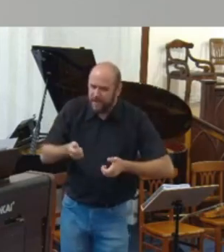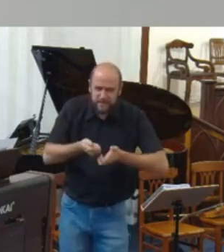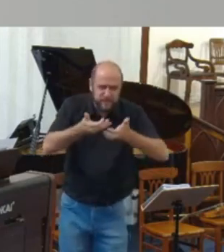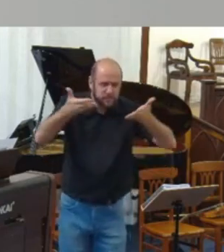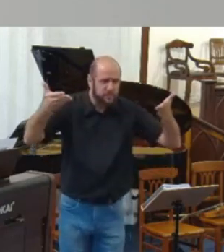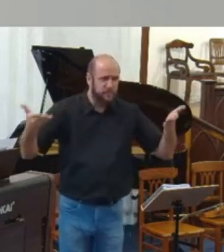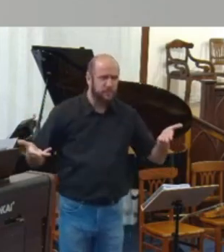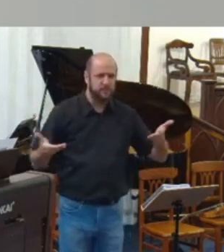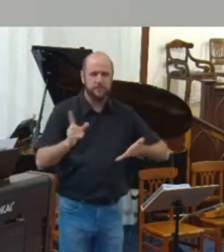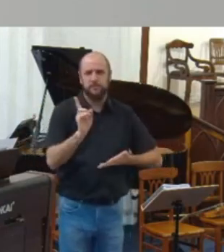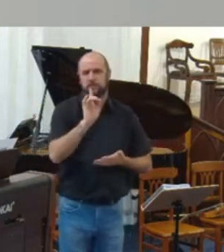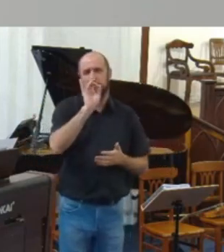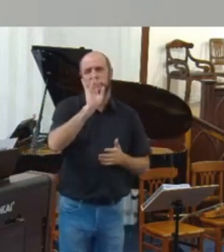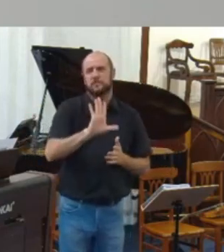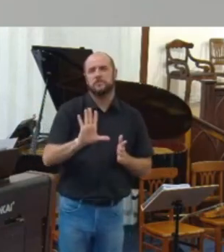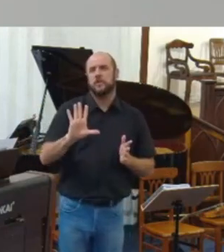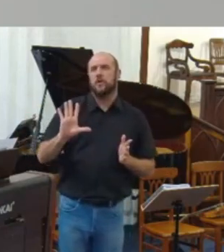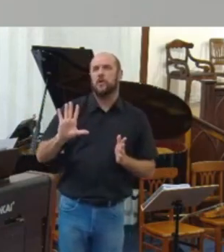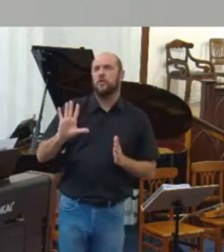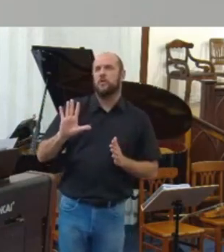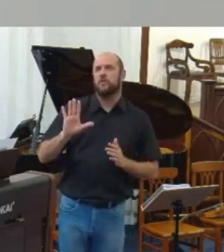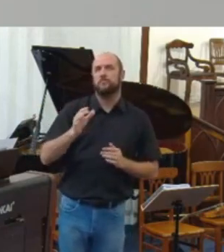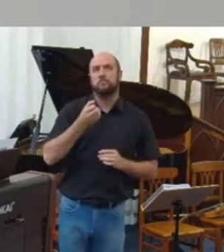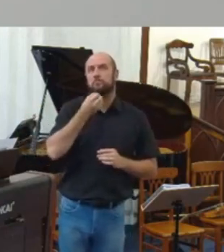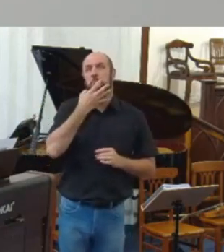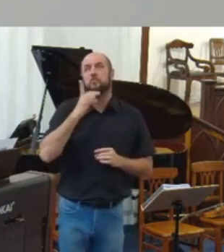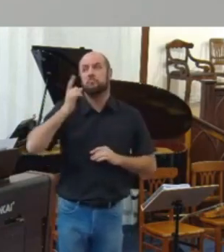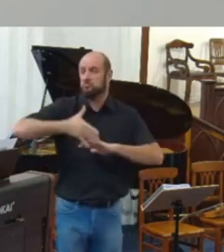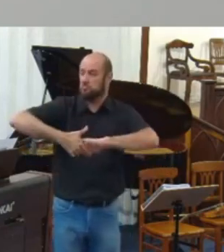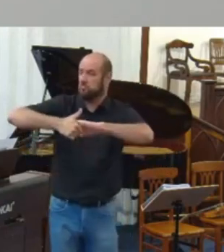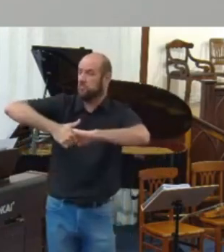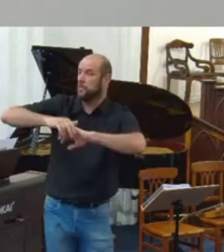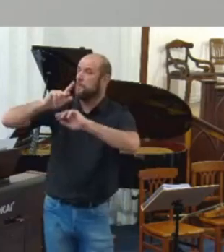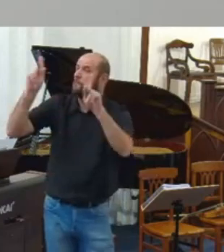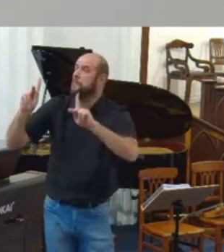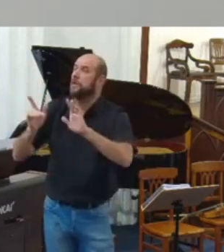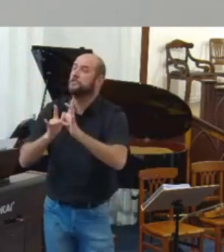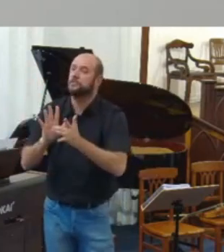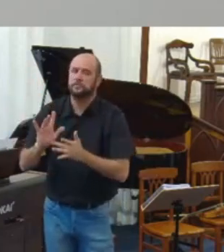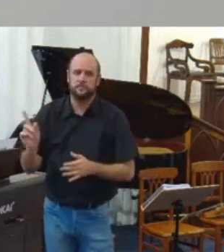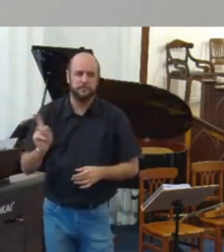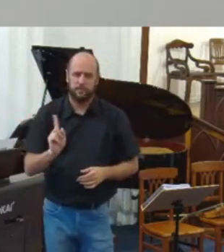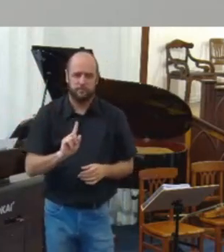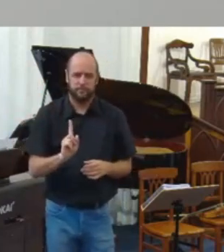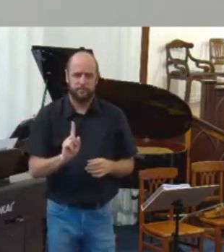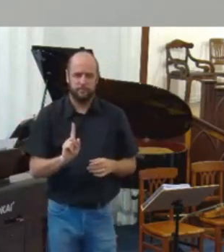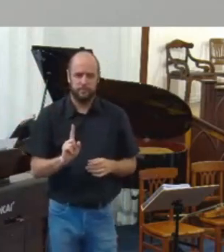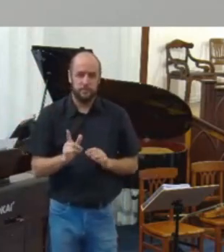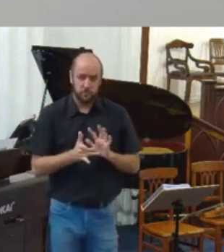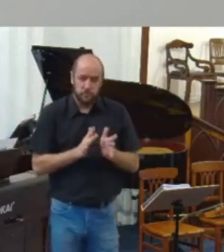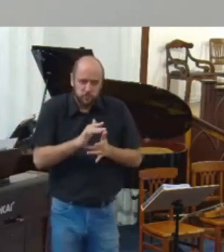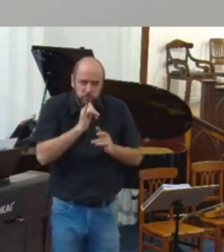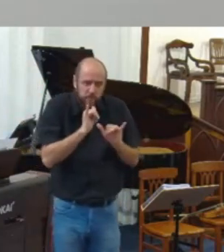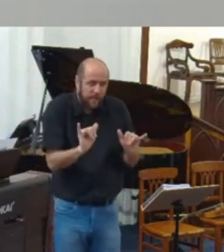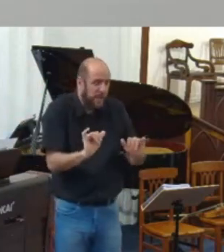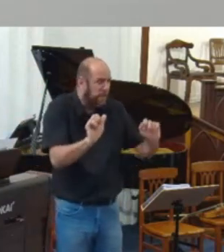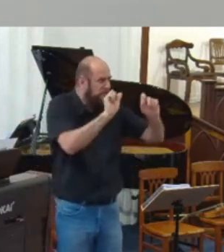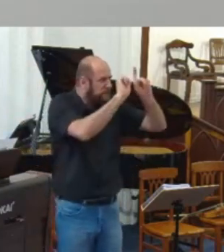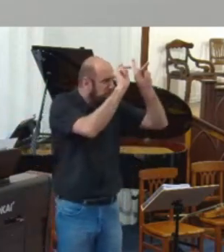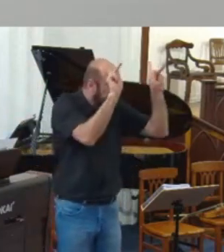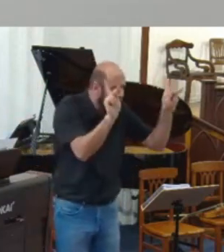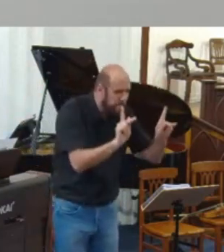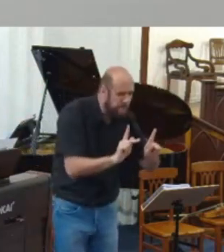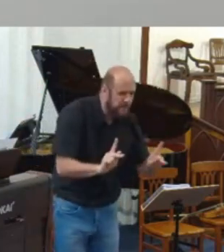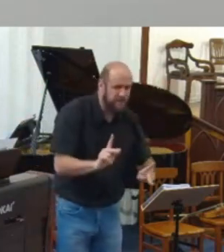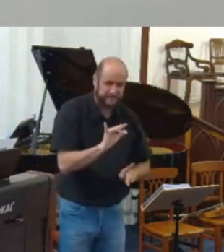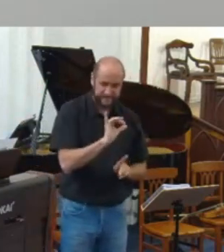é simplesmente um cumprimento, não é como bom dia, a paz de Jesus Cristo. É mais do que isso. Conforme Isaías 6,